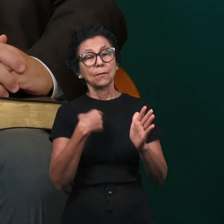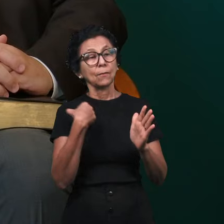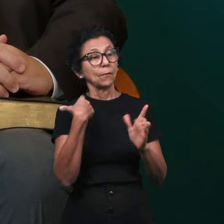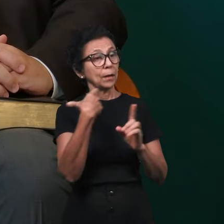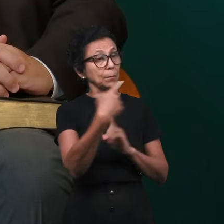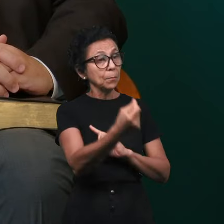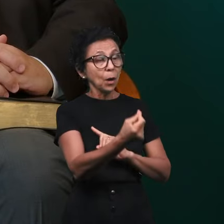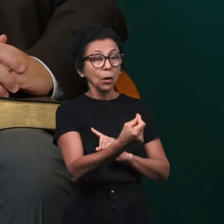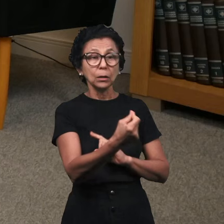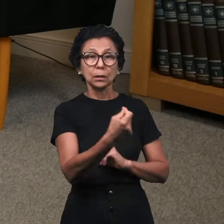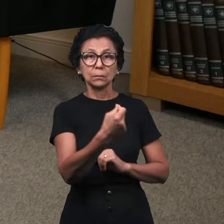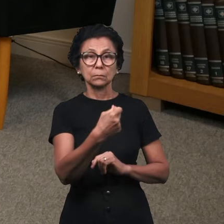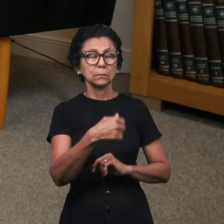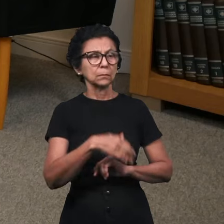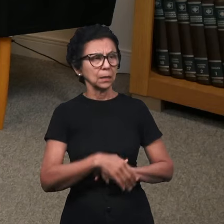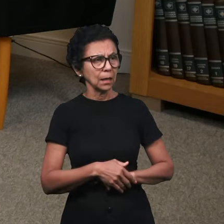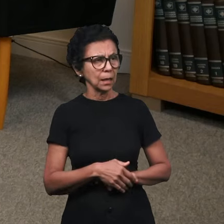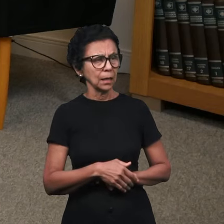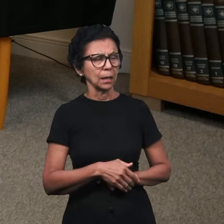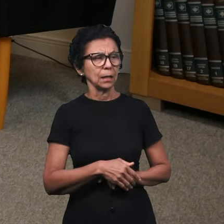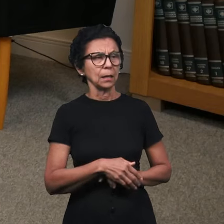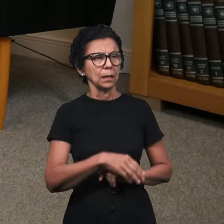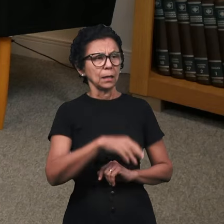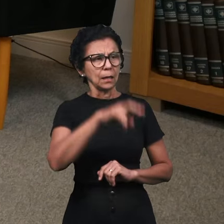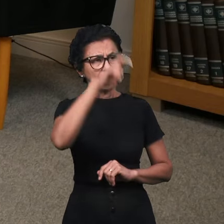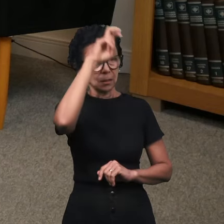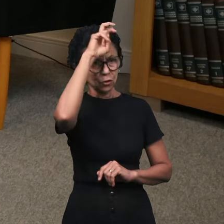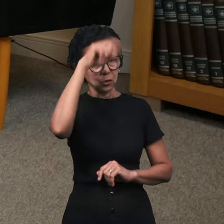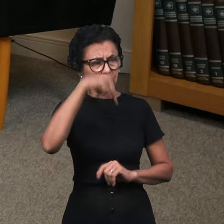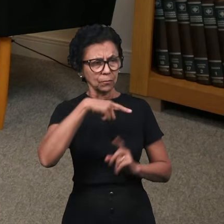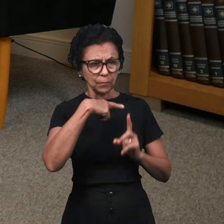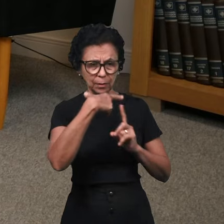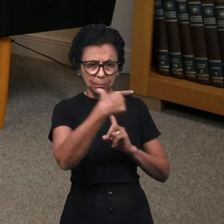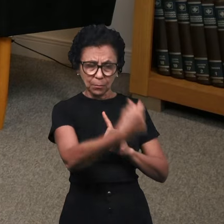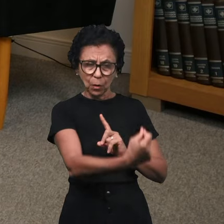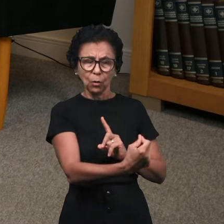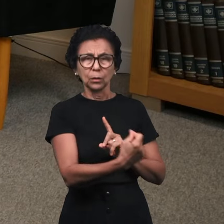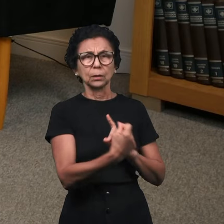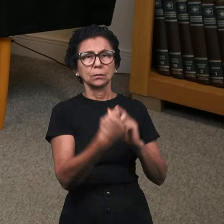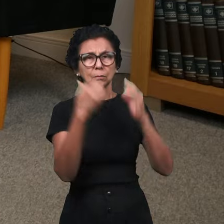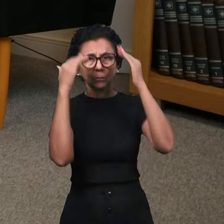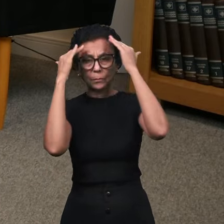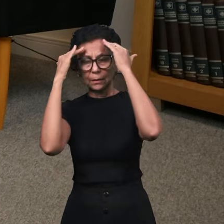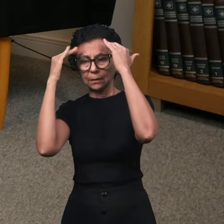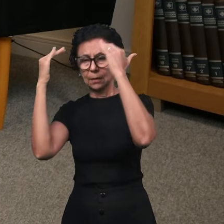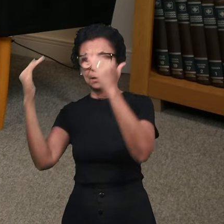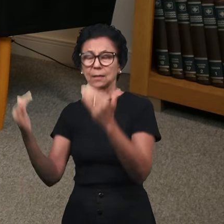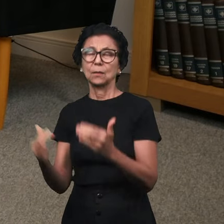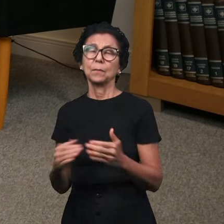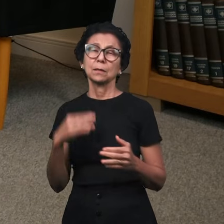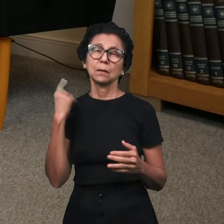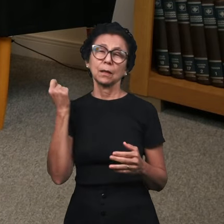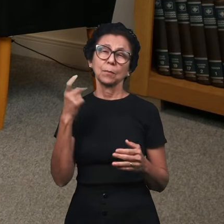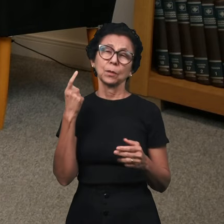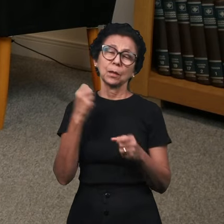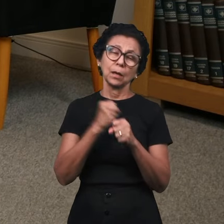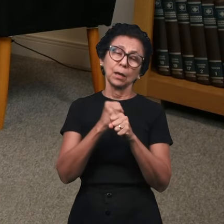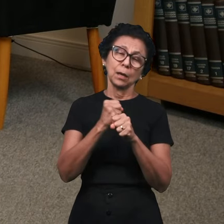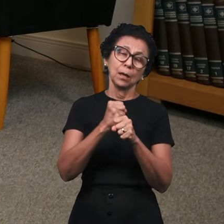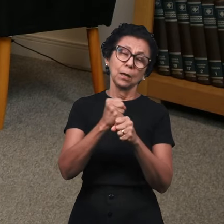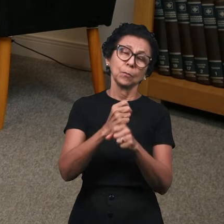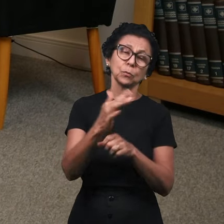tudo direcionado através de sonhos. Como Deus preserva uma família quando a gente caminha através da direção do Senhor